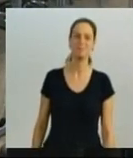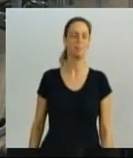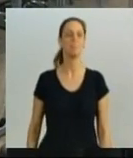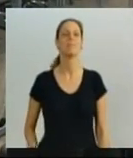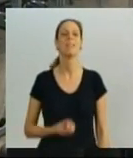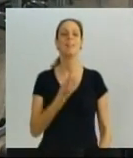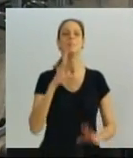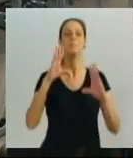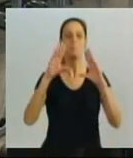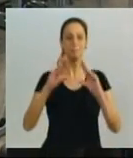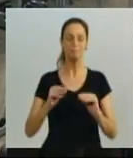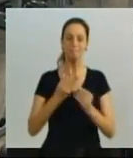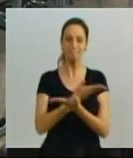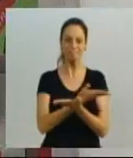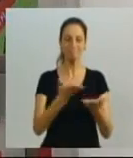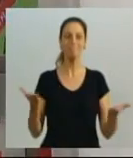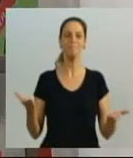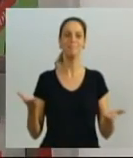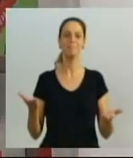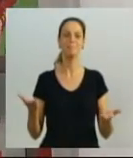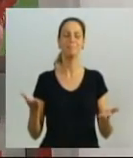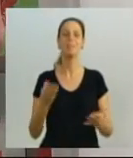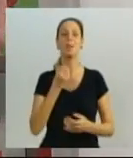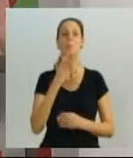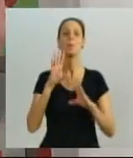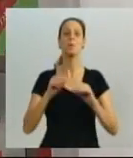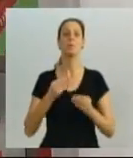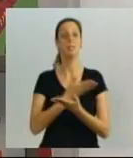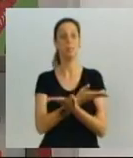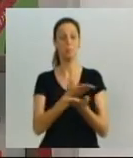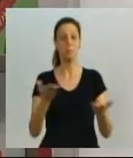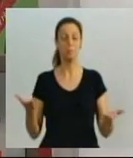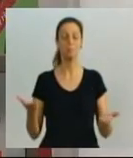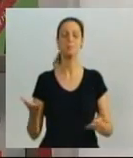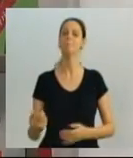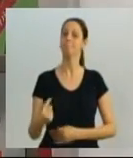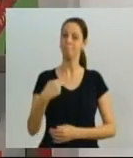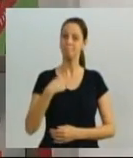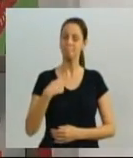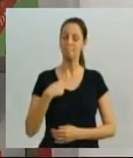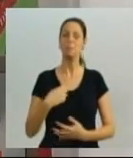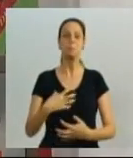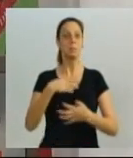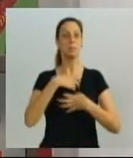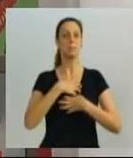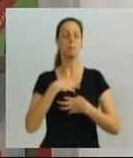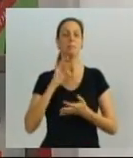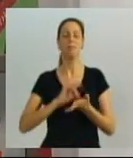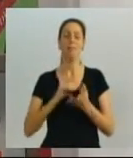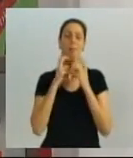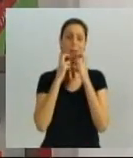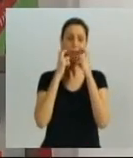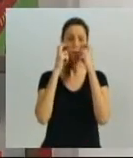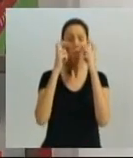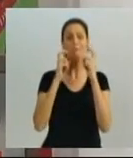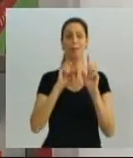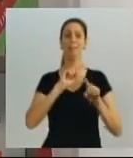Boa noite. Boa noite a todos. Eu até me sinto um pouco envergonhado depois